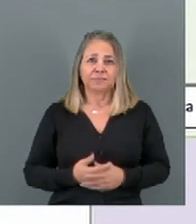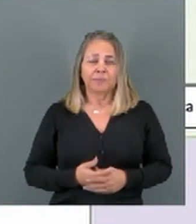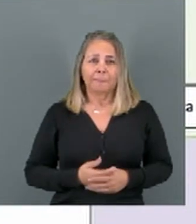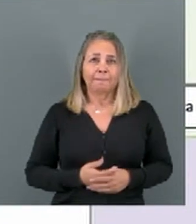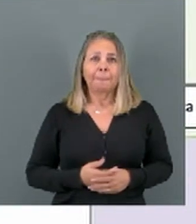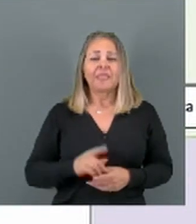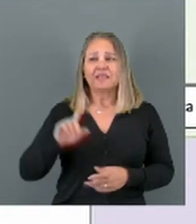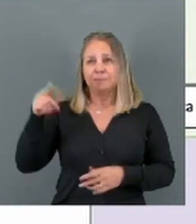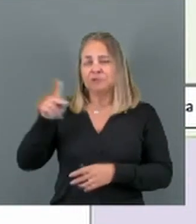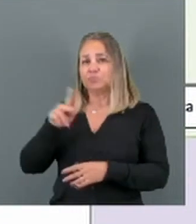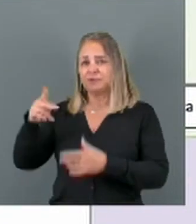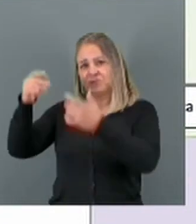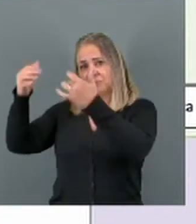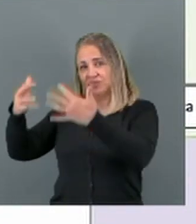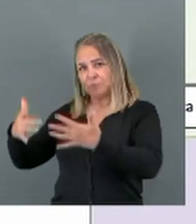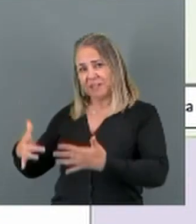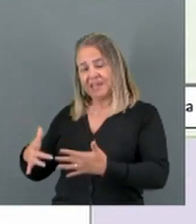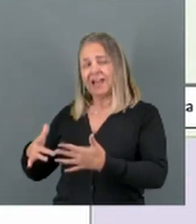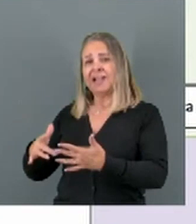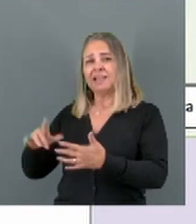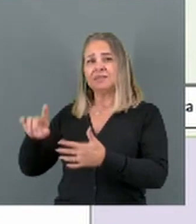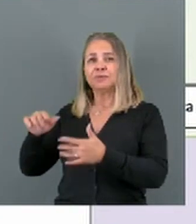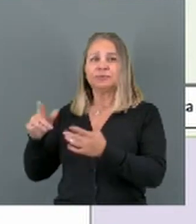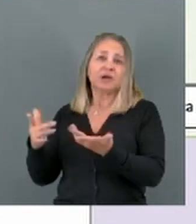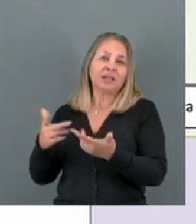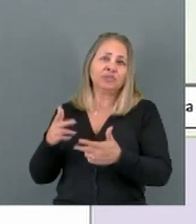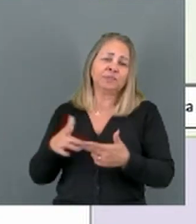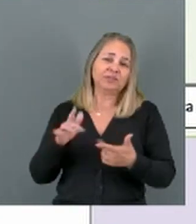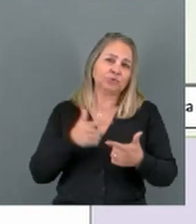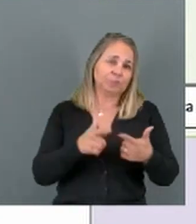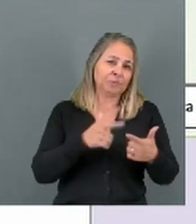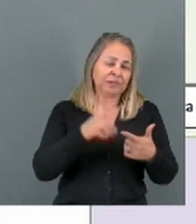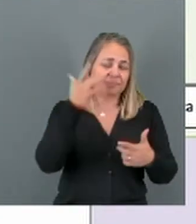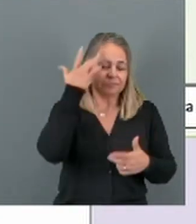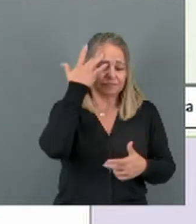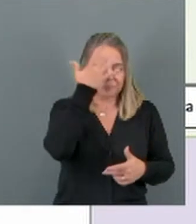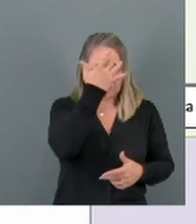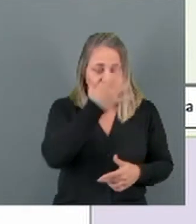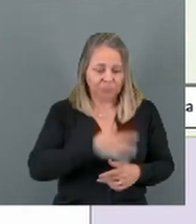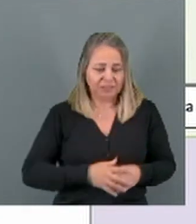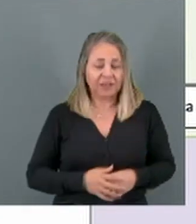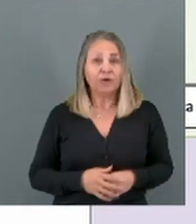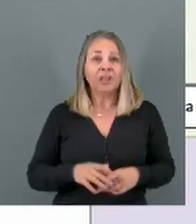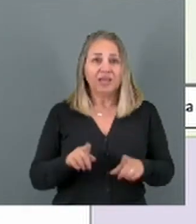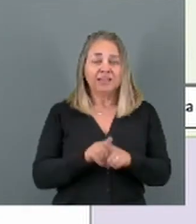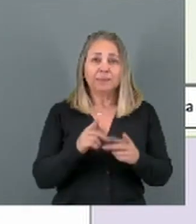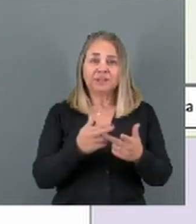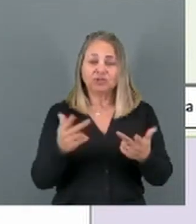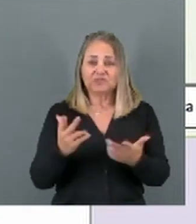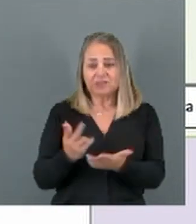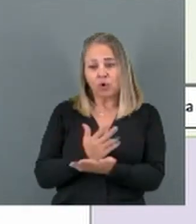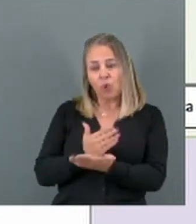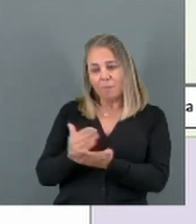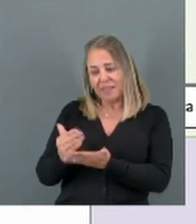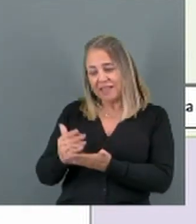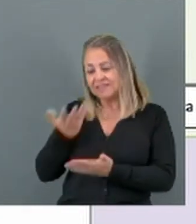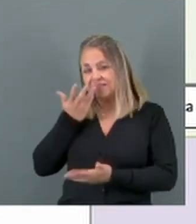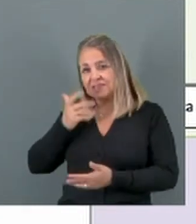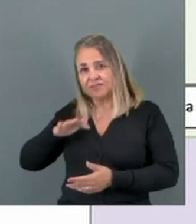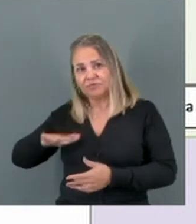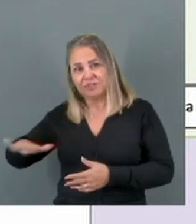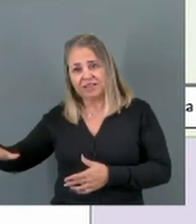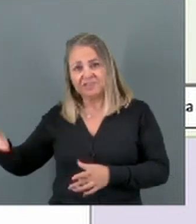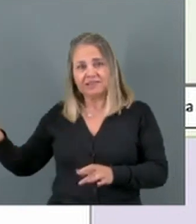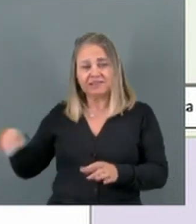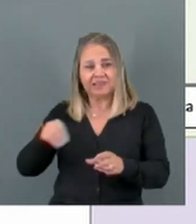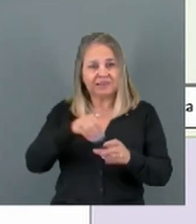brilhantemente dessa questão da depressão em seguida, mas é importante entender que às vezes são problemas que se iniciam ali na infância e que está inserido dentro